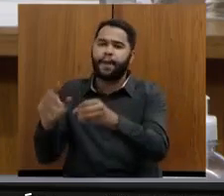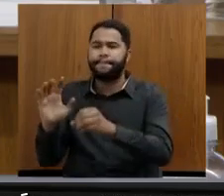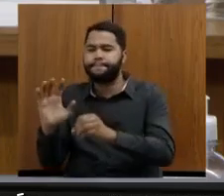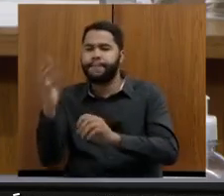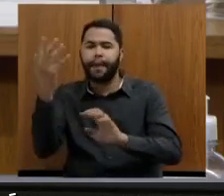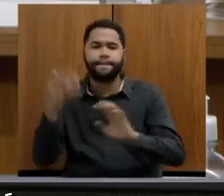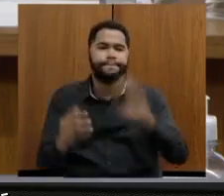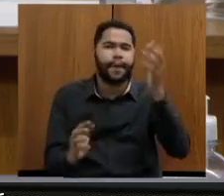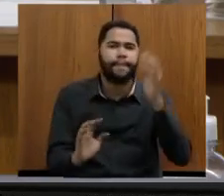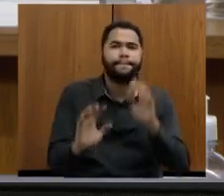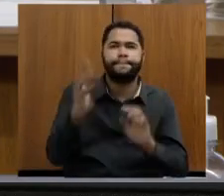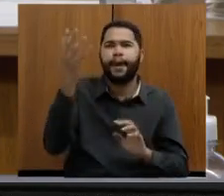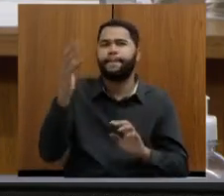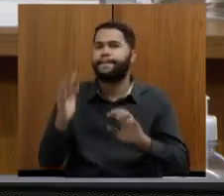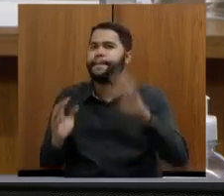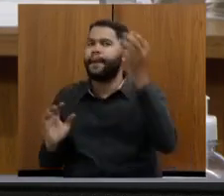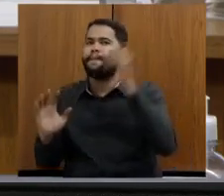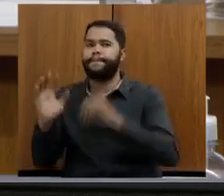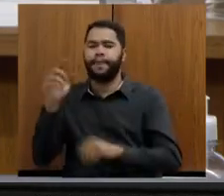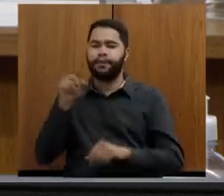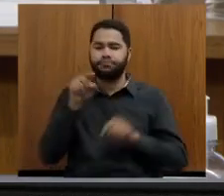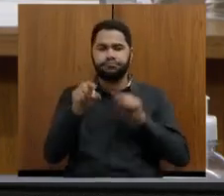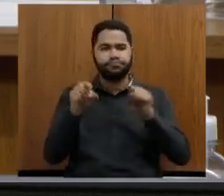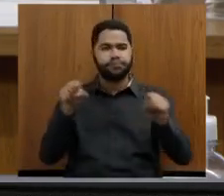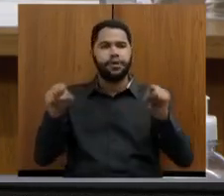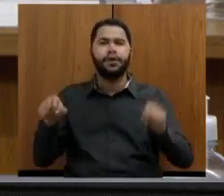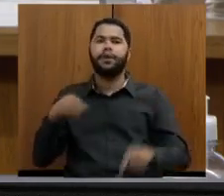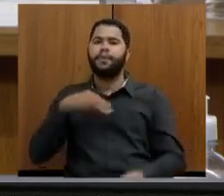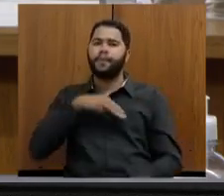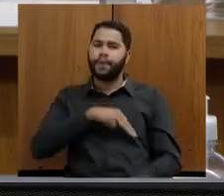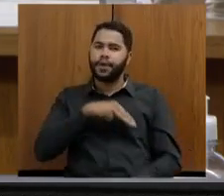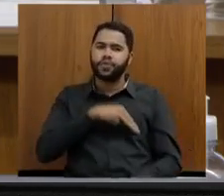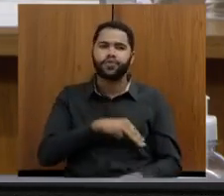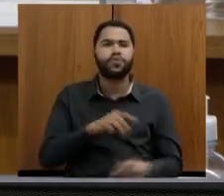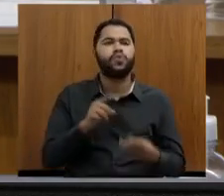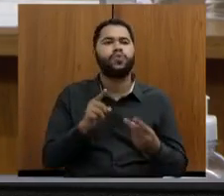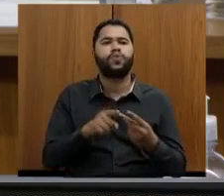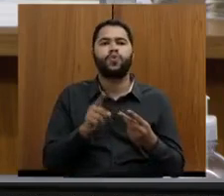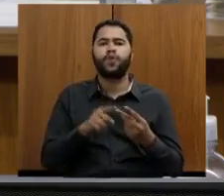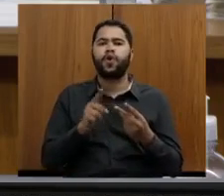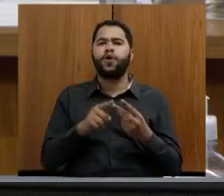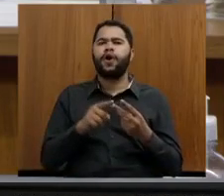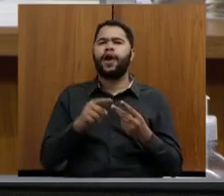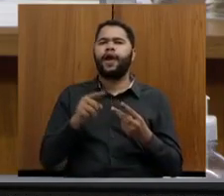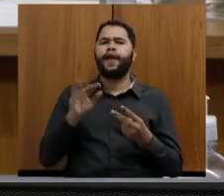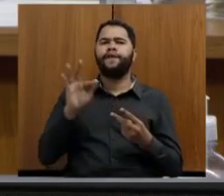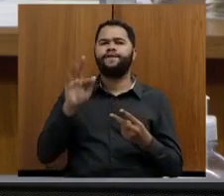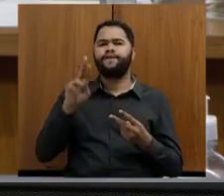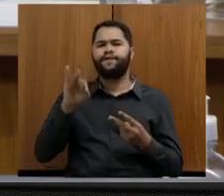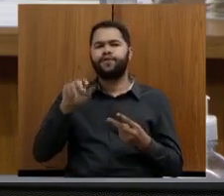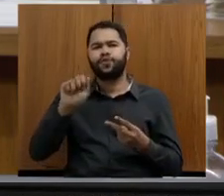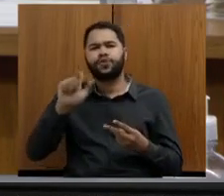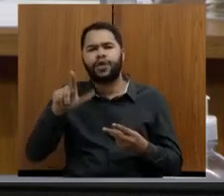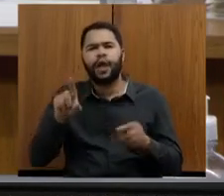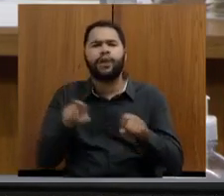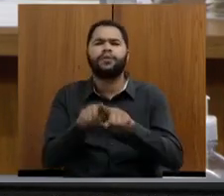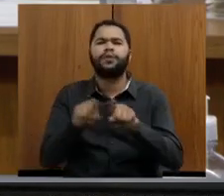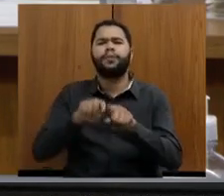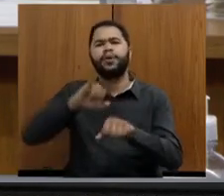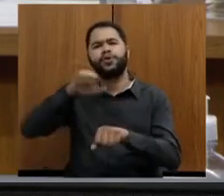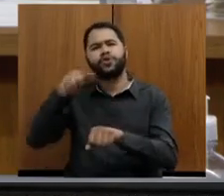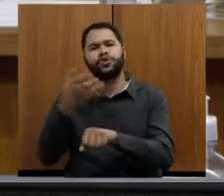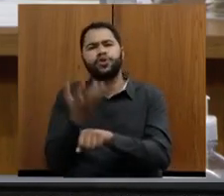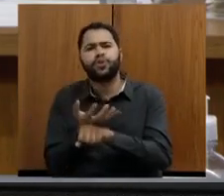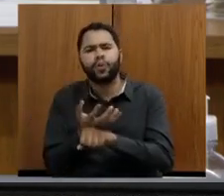acontecia em Extrema em Manhuaçu em Frutal ou em Januária e Janaúba